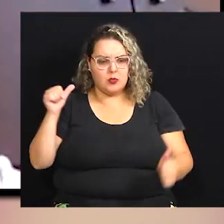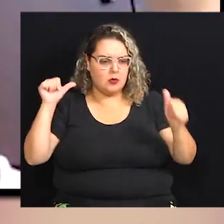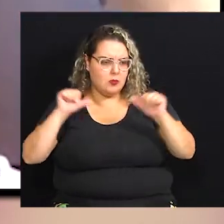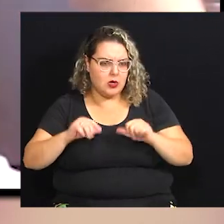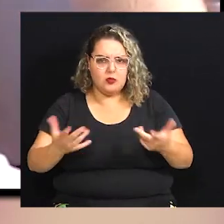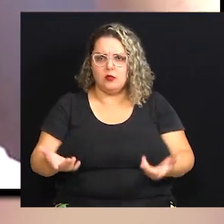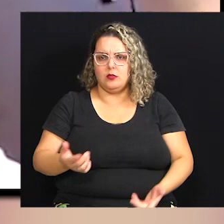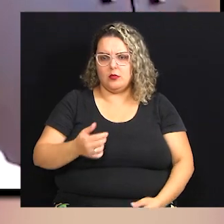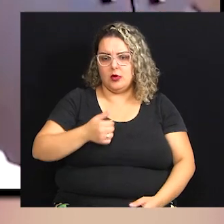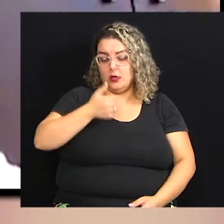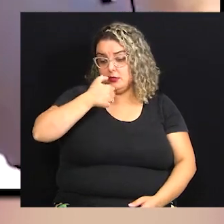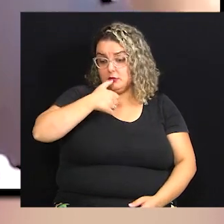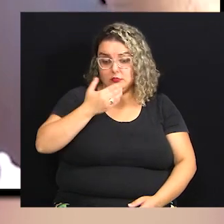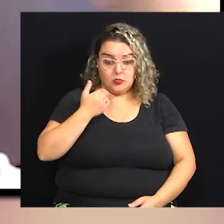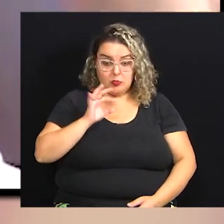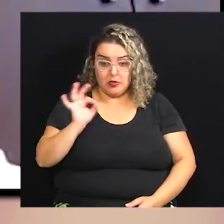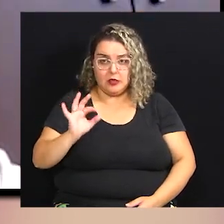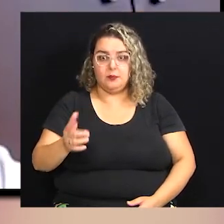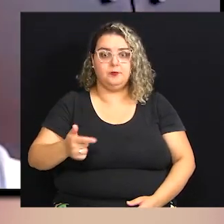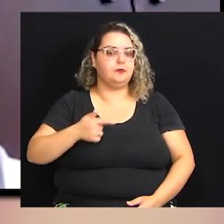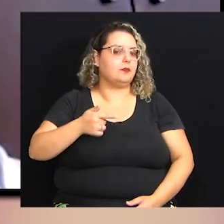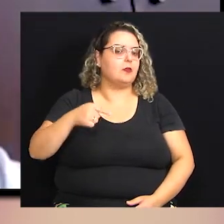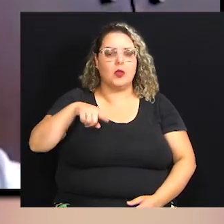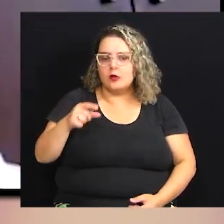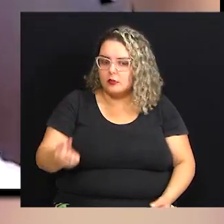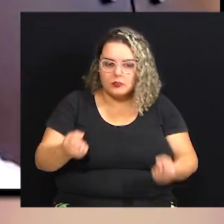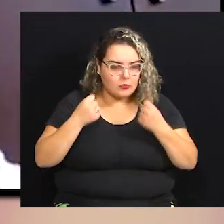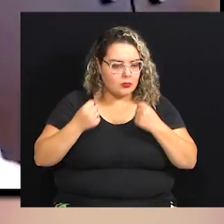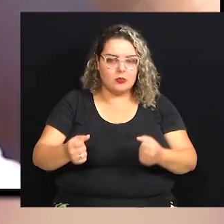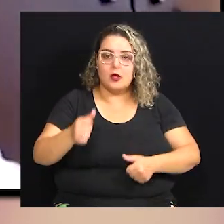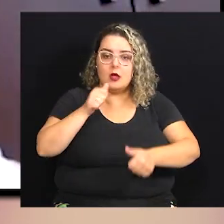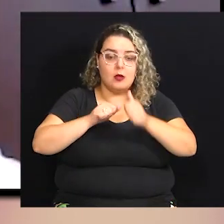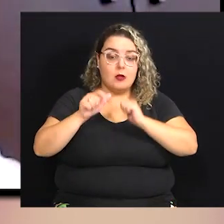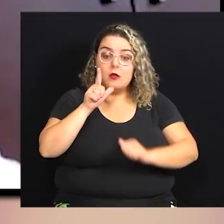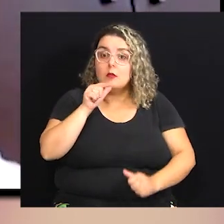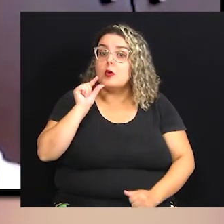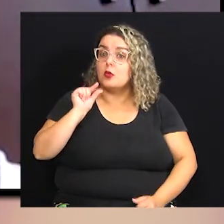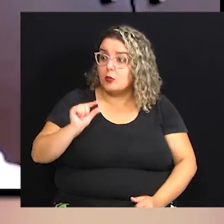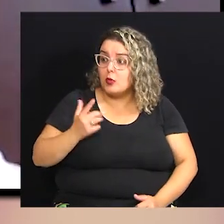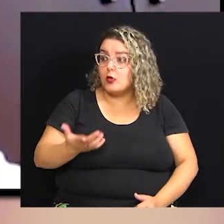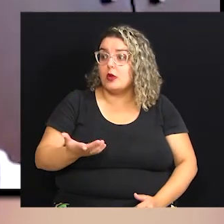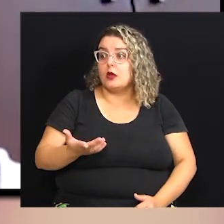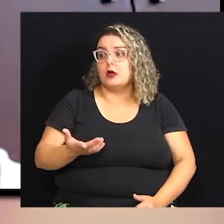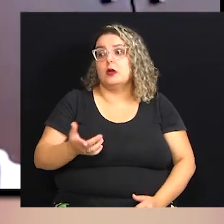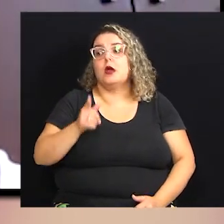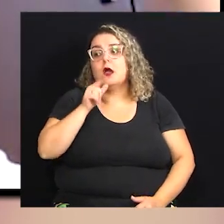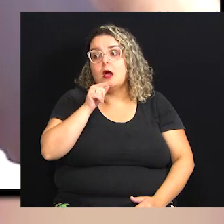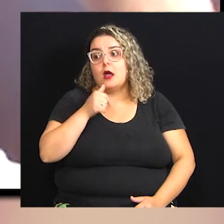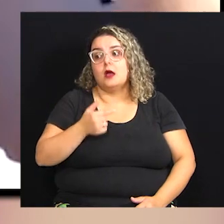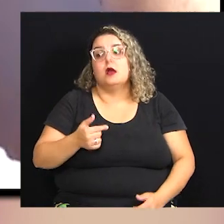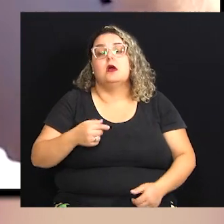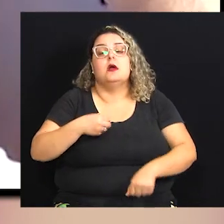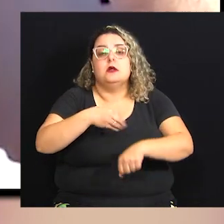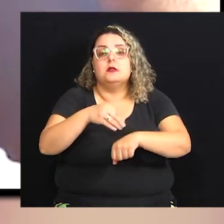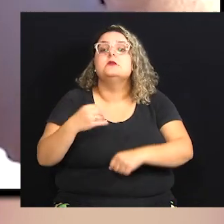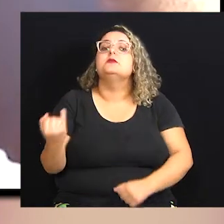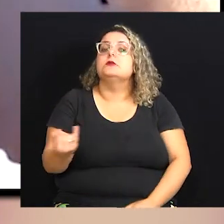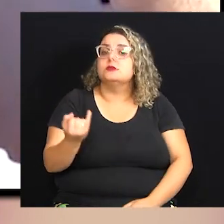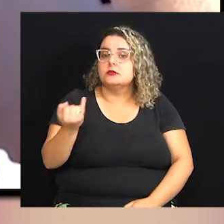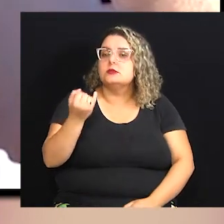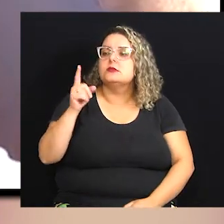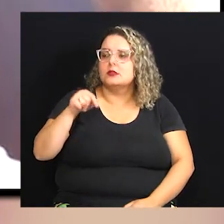eu comi mal, eu fiquei em jejum, essa semana não fui na academia, eu estou bebendo pouca água. Então, essas dicas